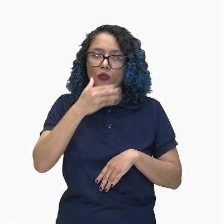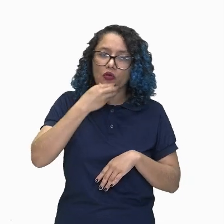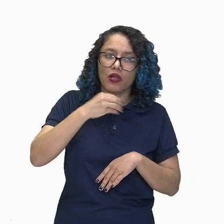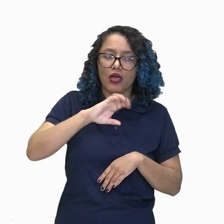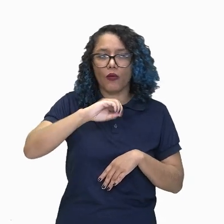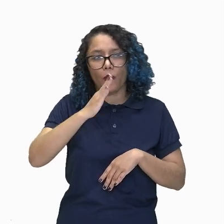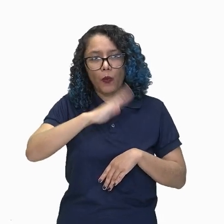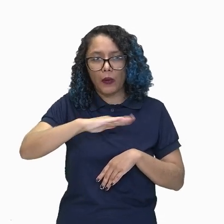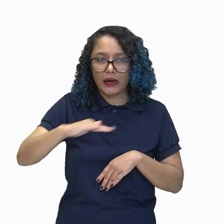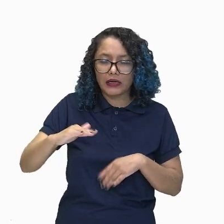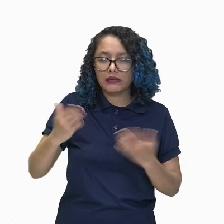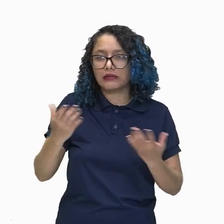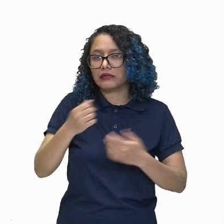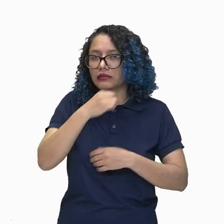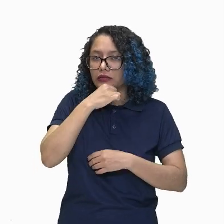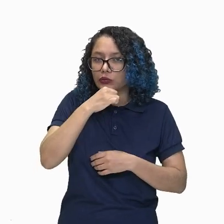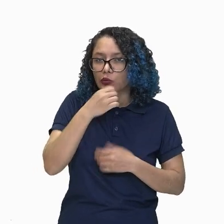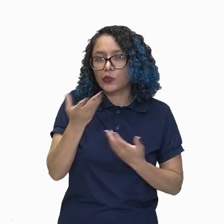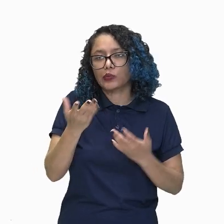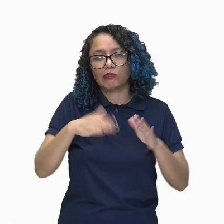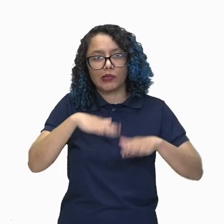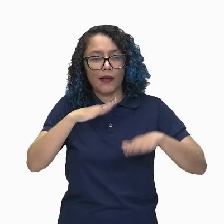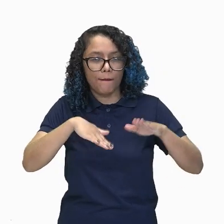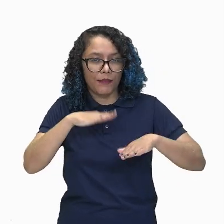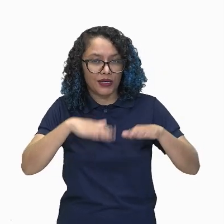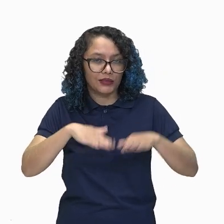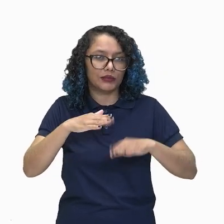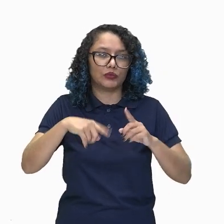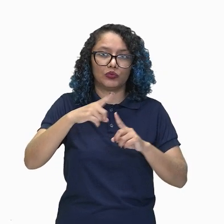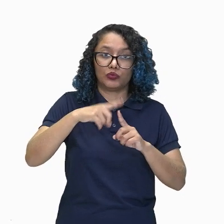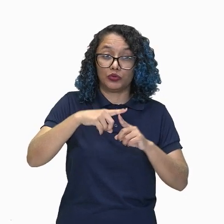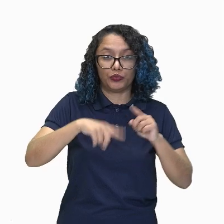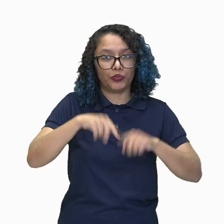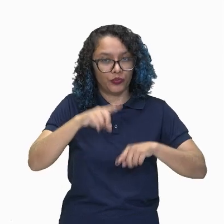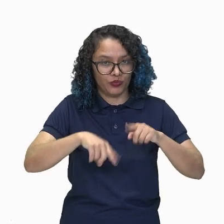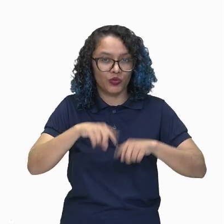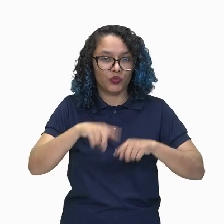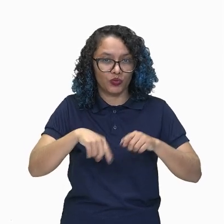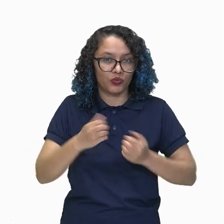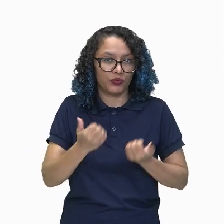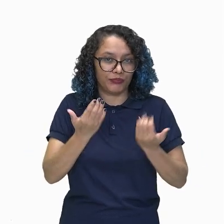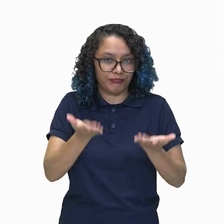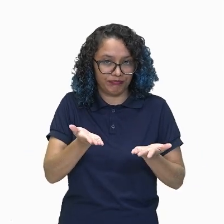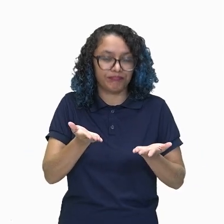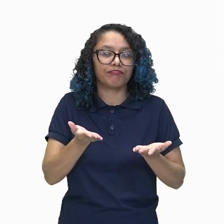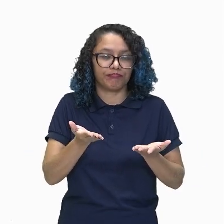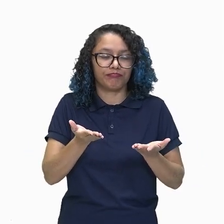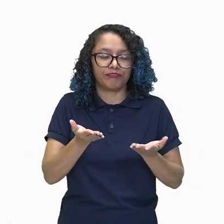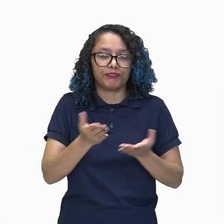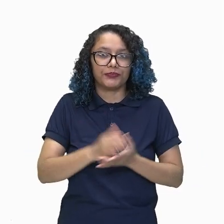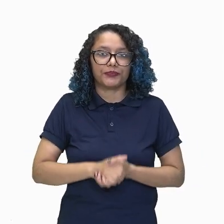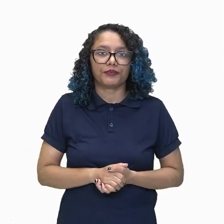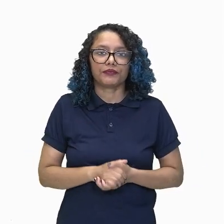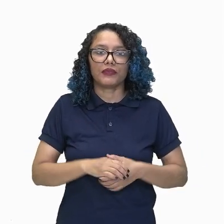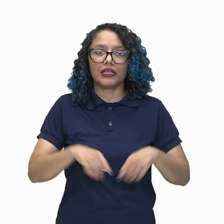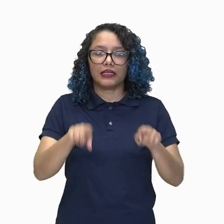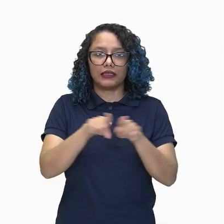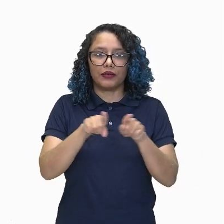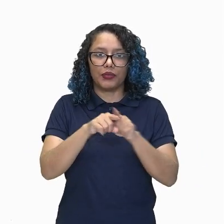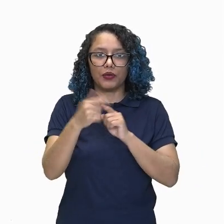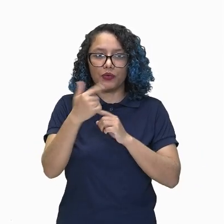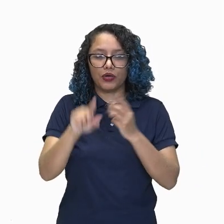para crianças, para idosos, né? Isso aí vai depender de que tipo de produto e serviço está sendo publicado.